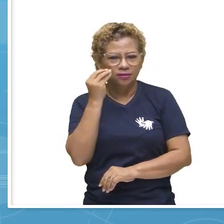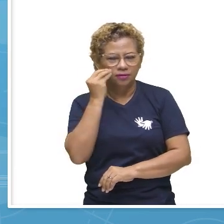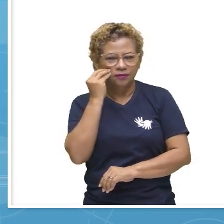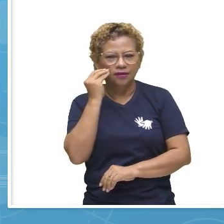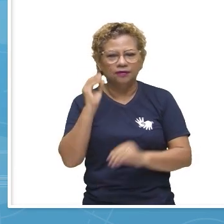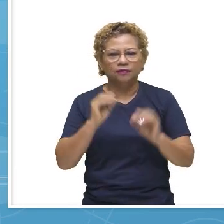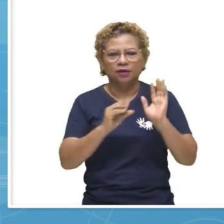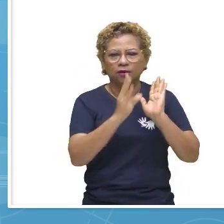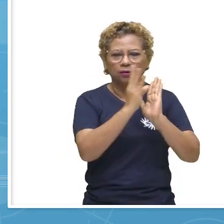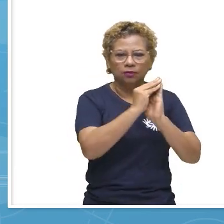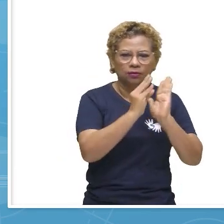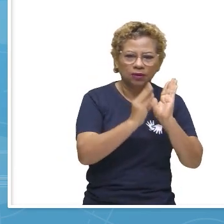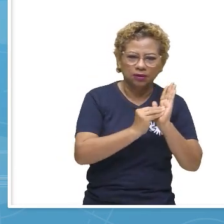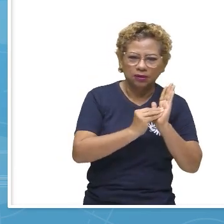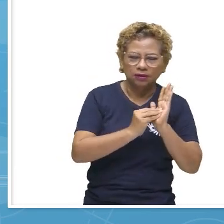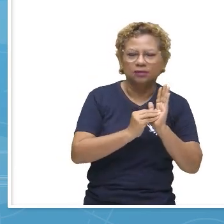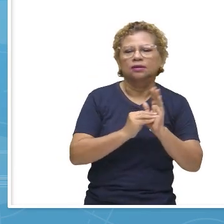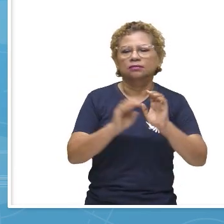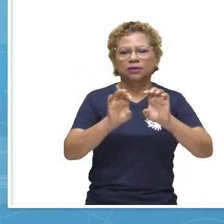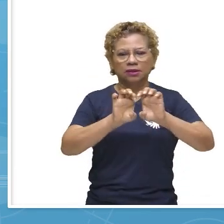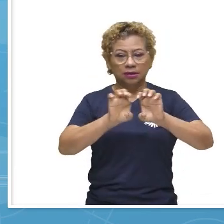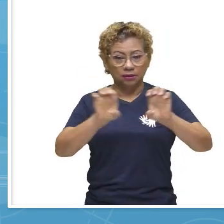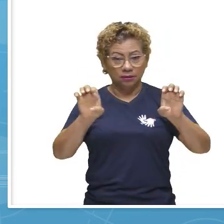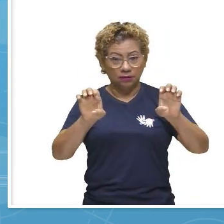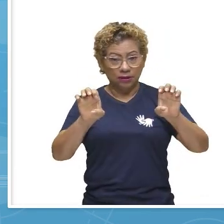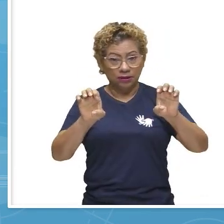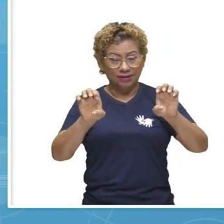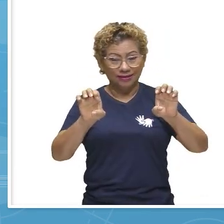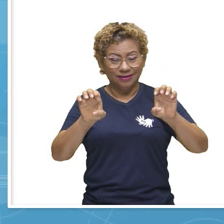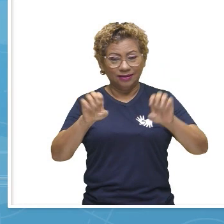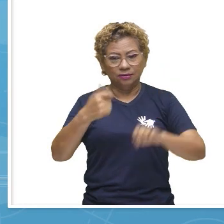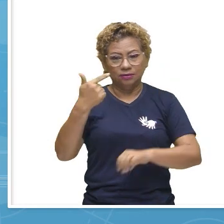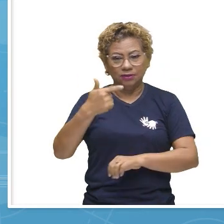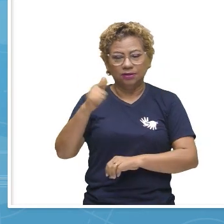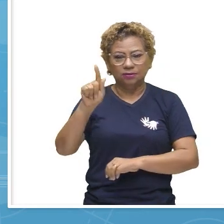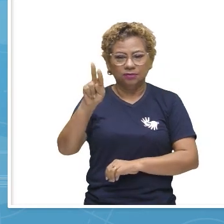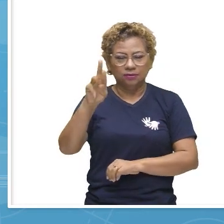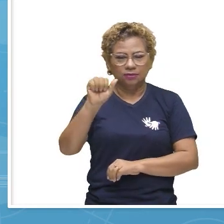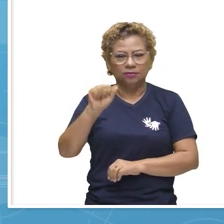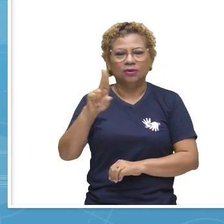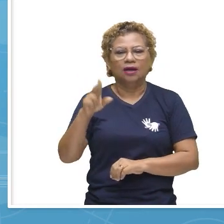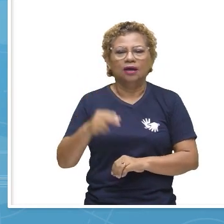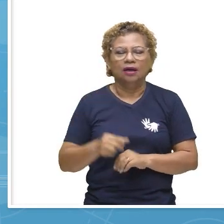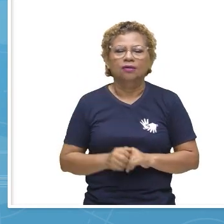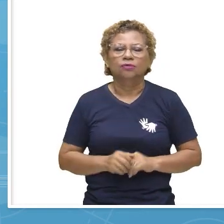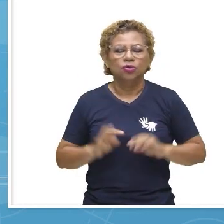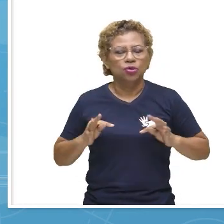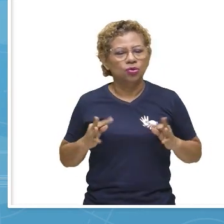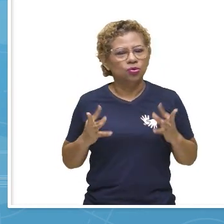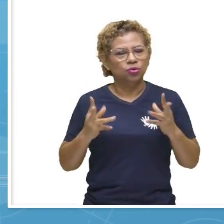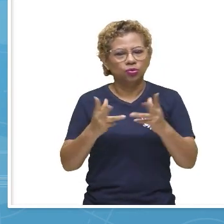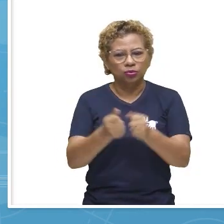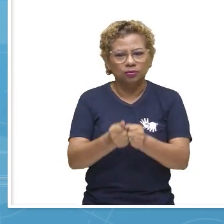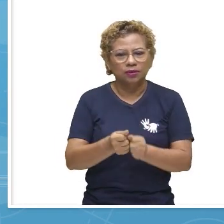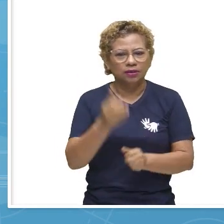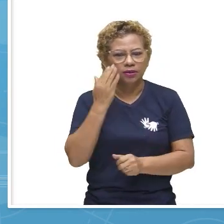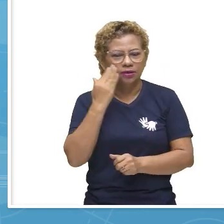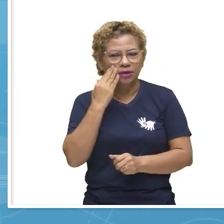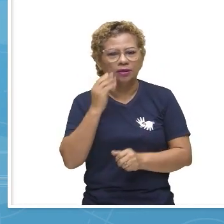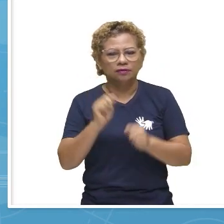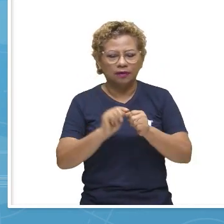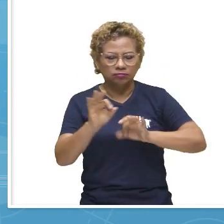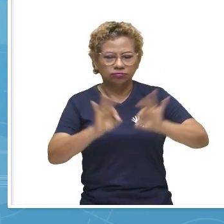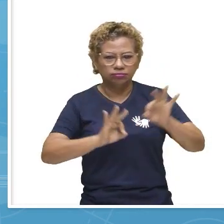conteúdo, equação do segundo grau completa, né? Então, a gente vai resolver aí alguns problemas,